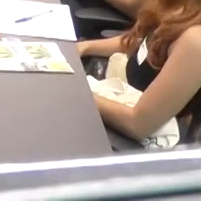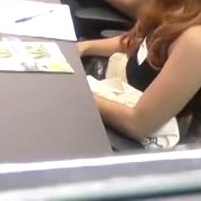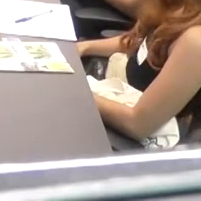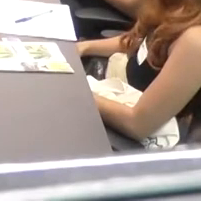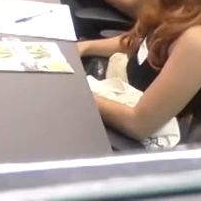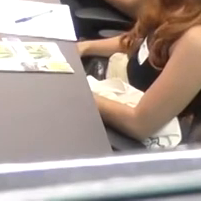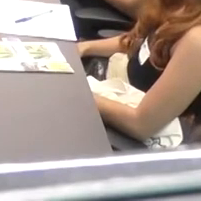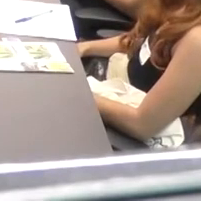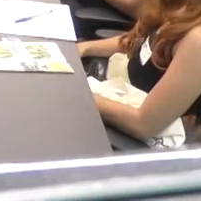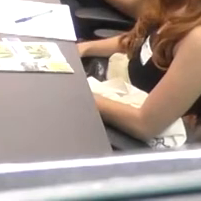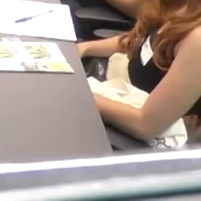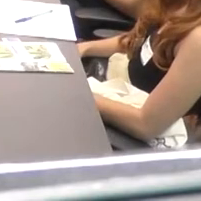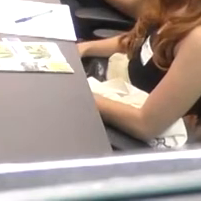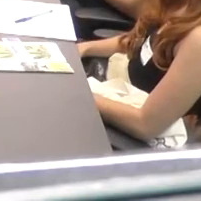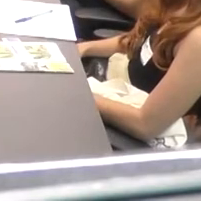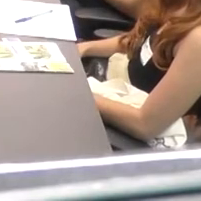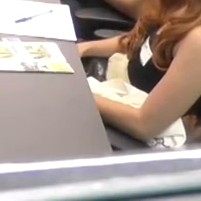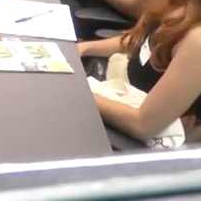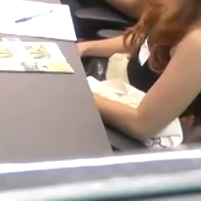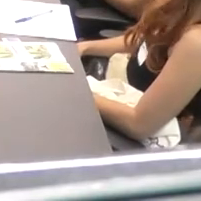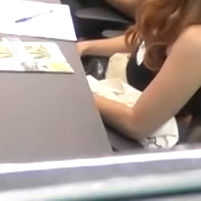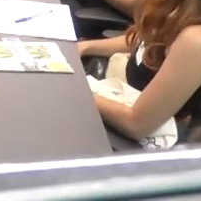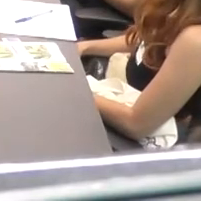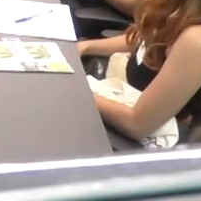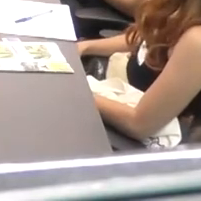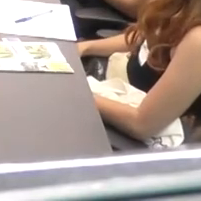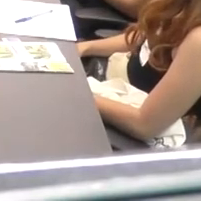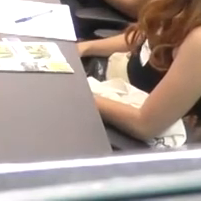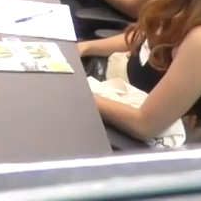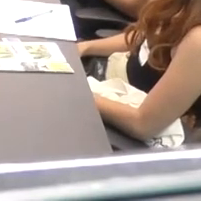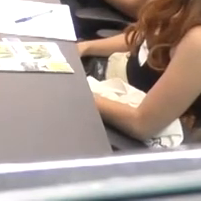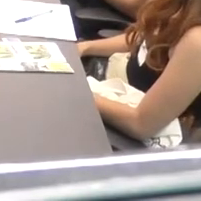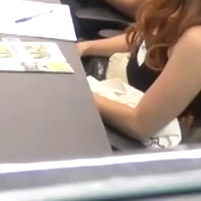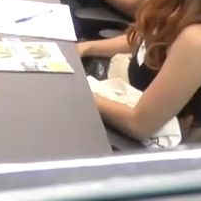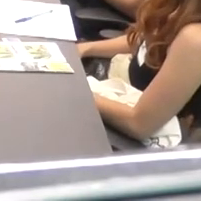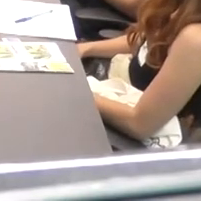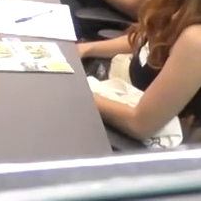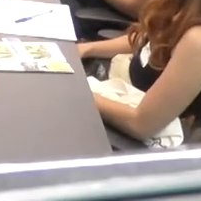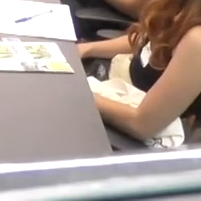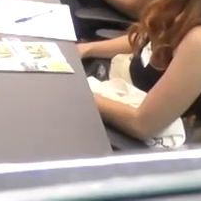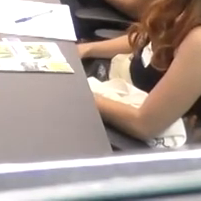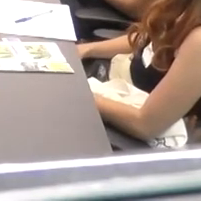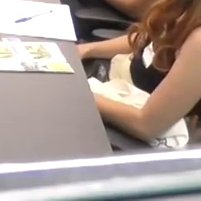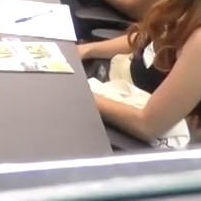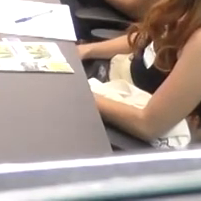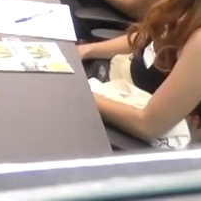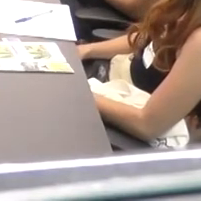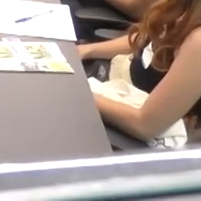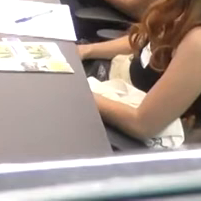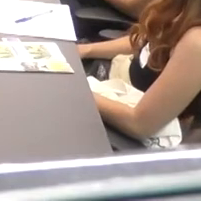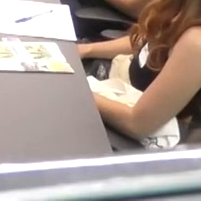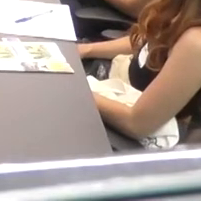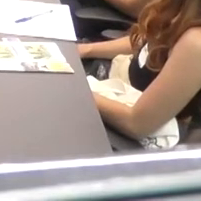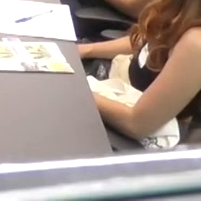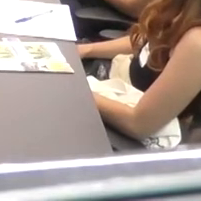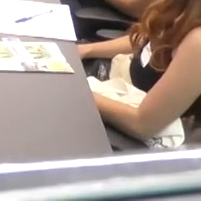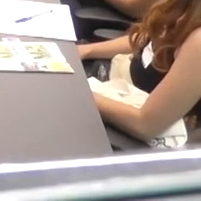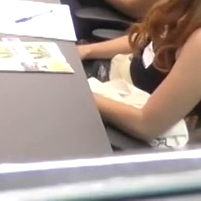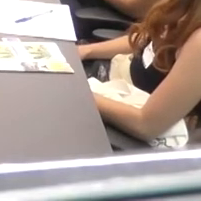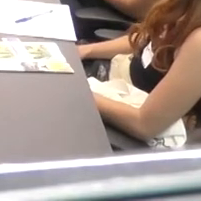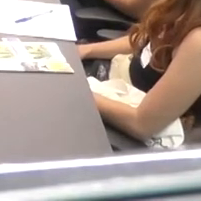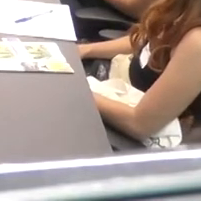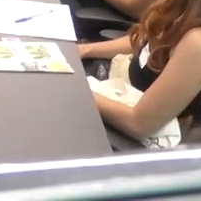uma leite não é Fátima para fazer ela ser cumprida eu conclu SOS a minha apresentação e logo vou passar para